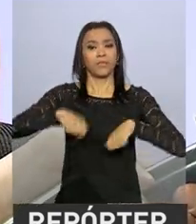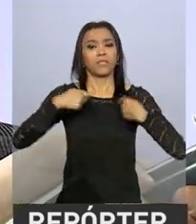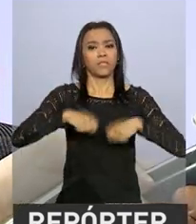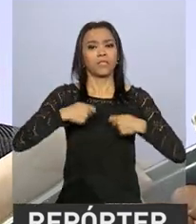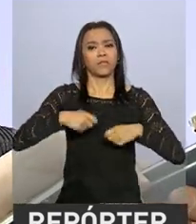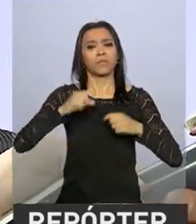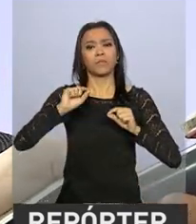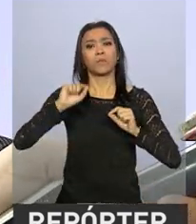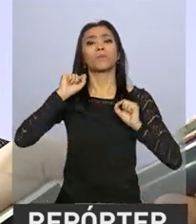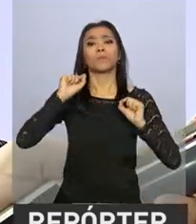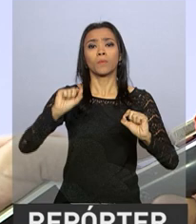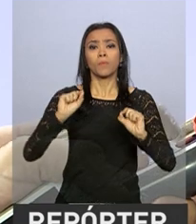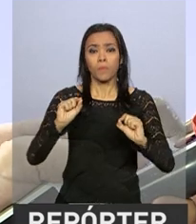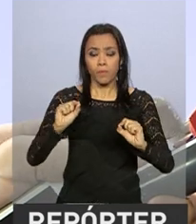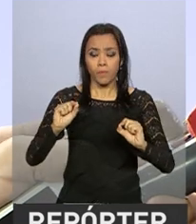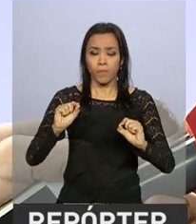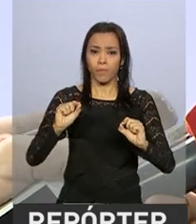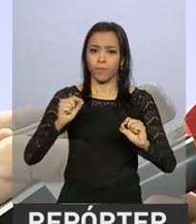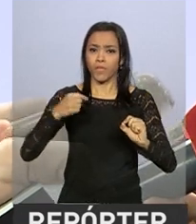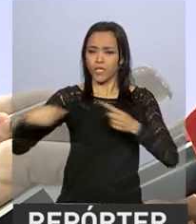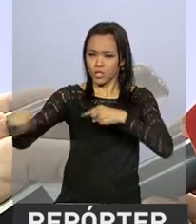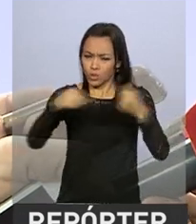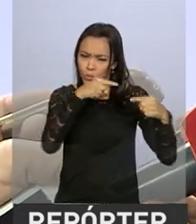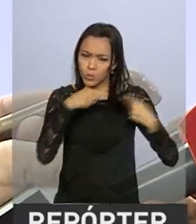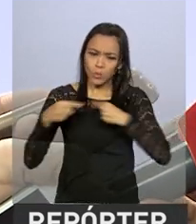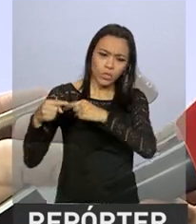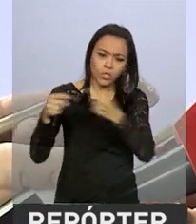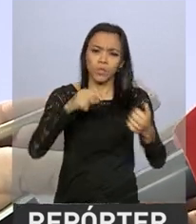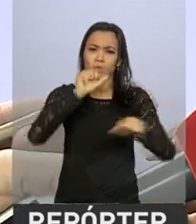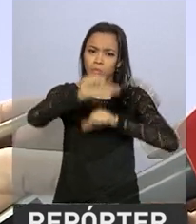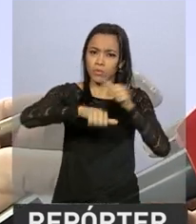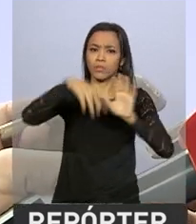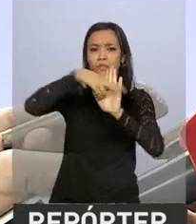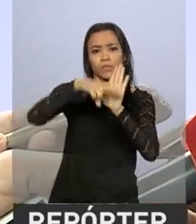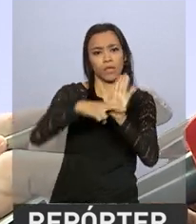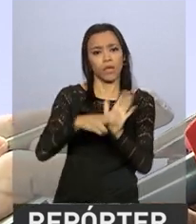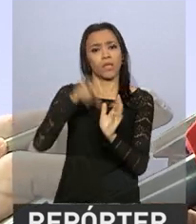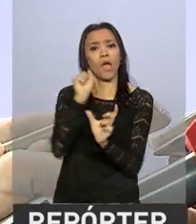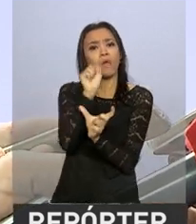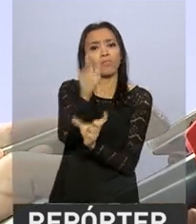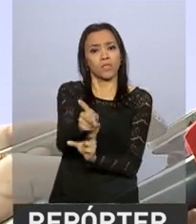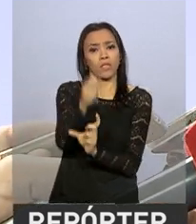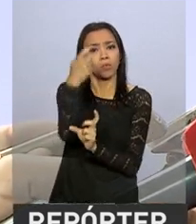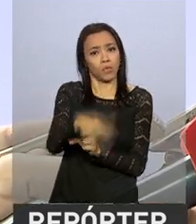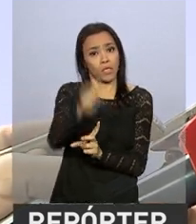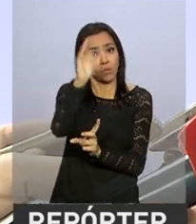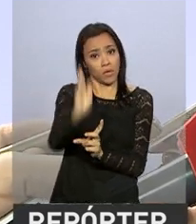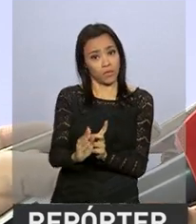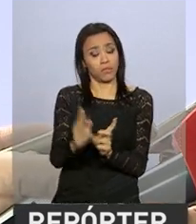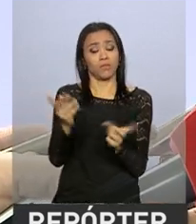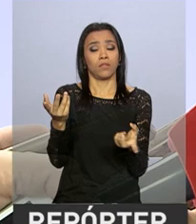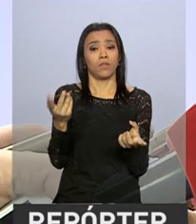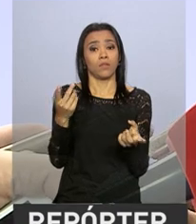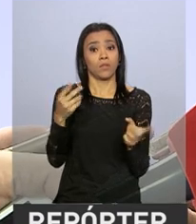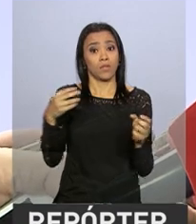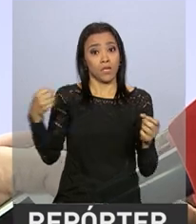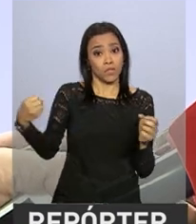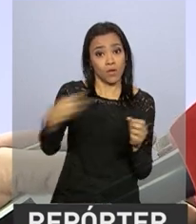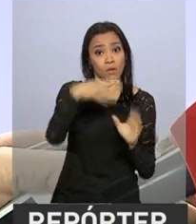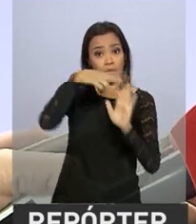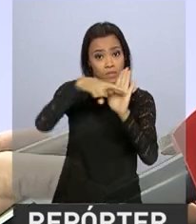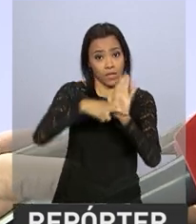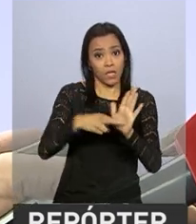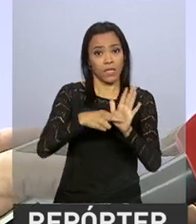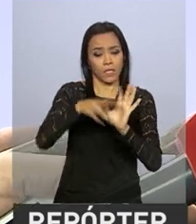na sequência, discutir uma reforma da Previdência no Brasil que seja capaz de atualizar as regras vigentes